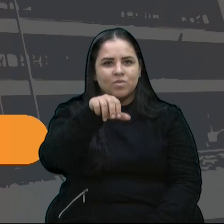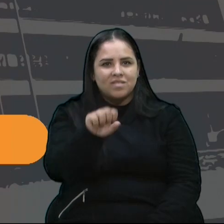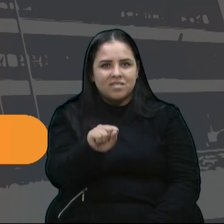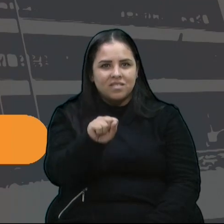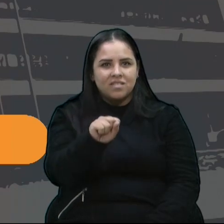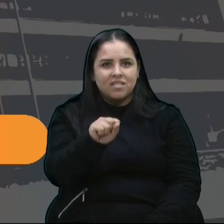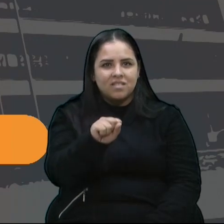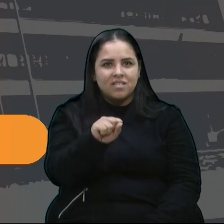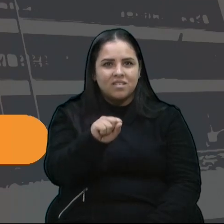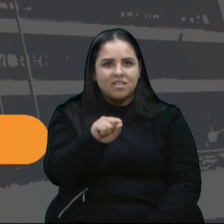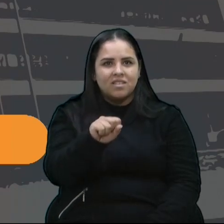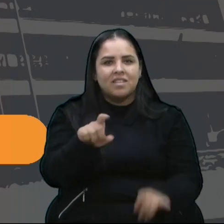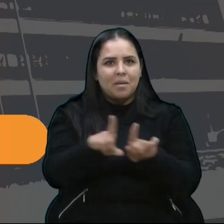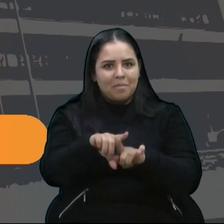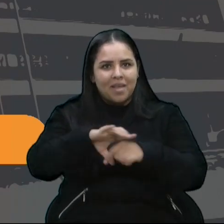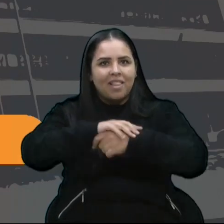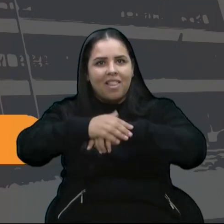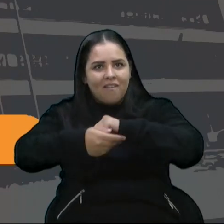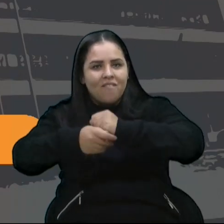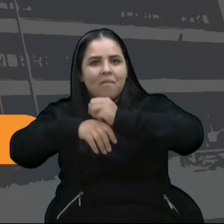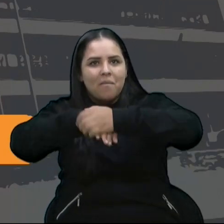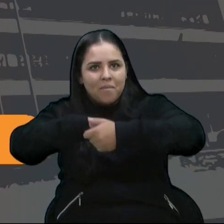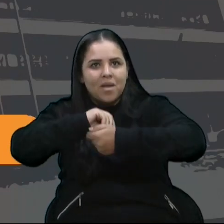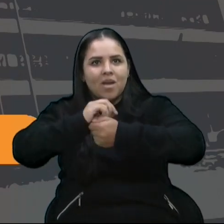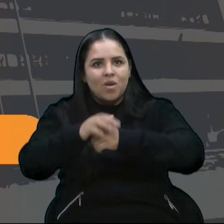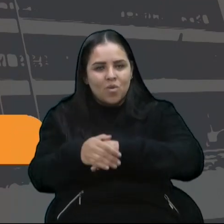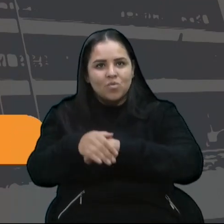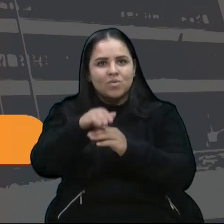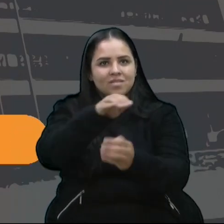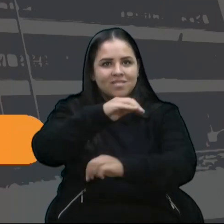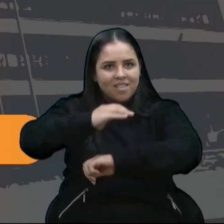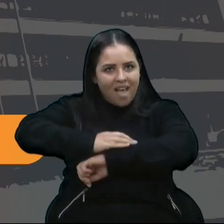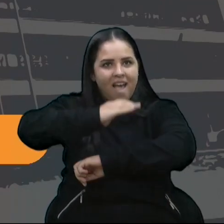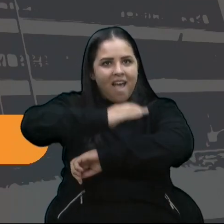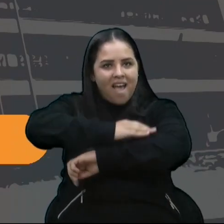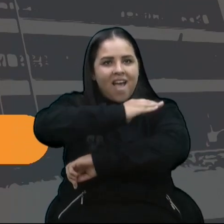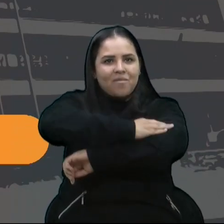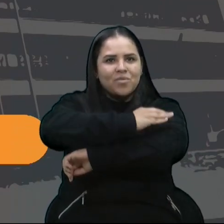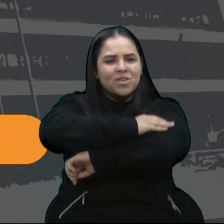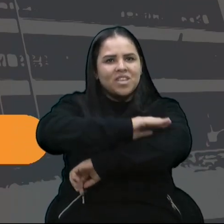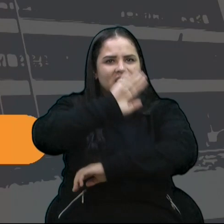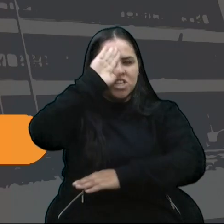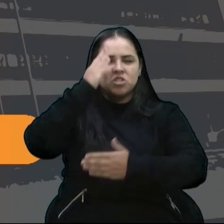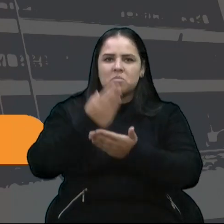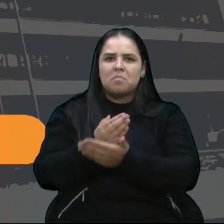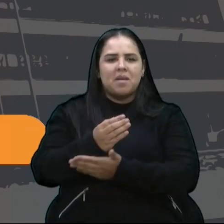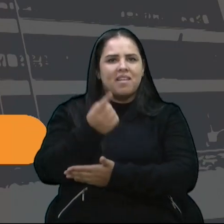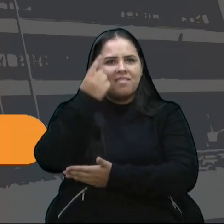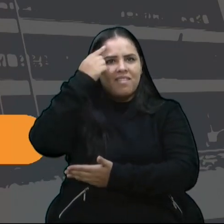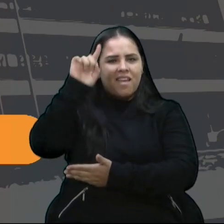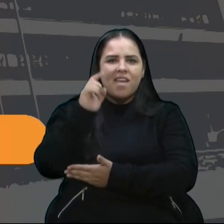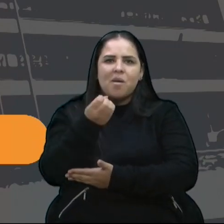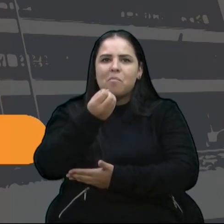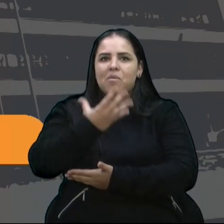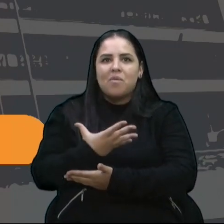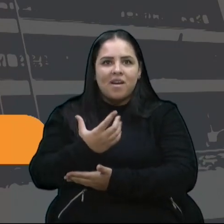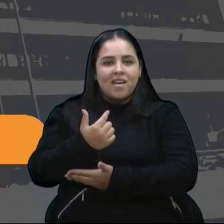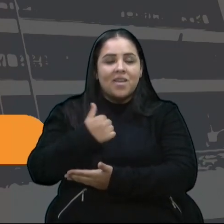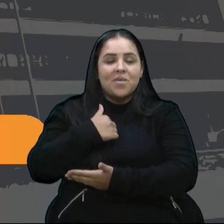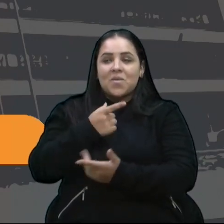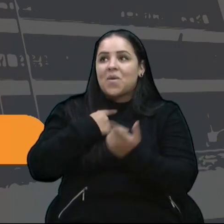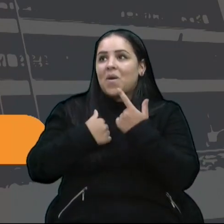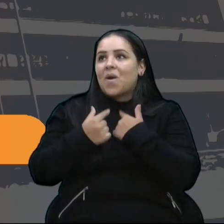também lava a mão, né? E eu acho que foi uma bela ideia. Eu sou muito nostálgico,